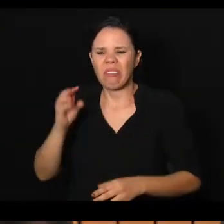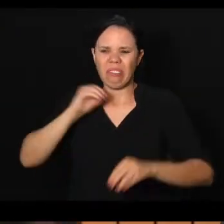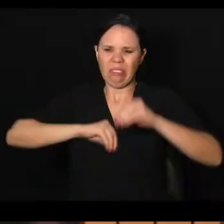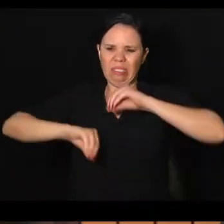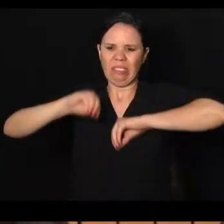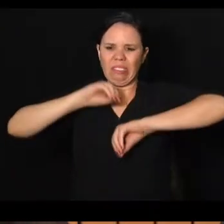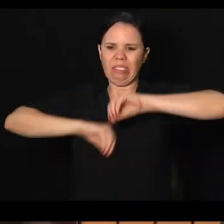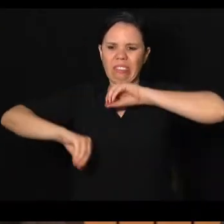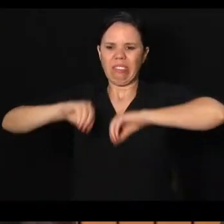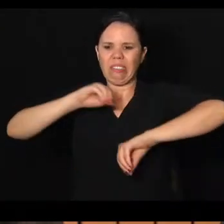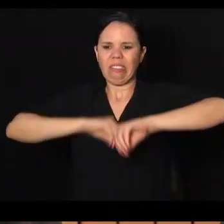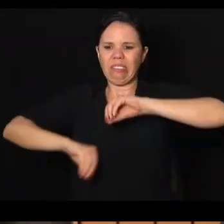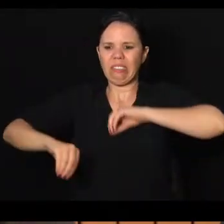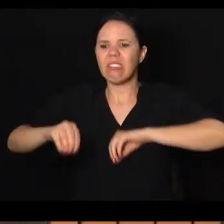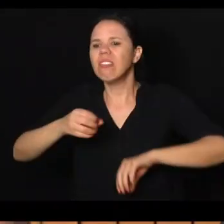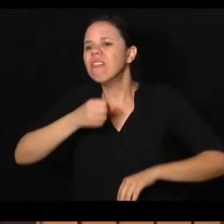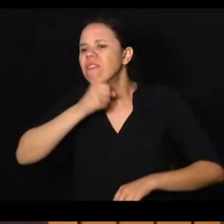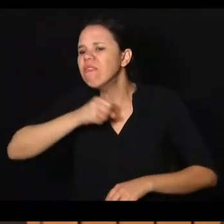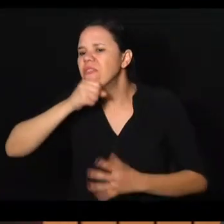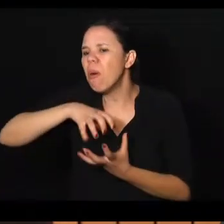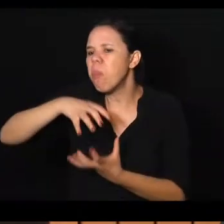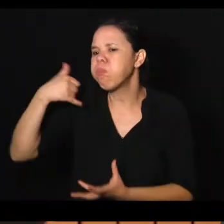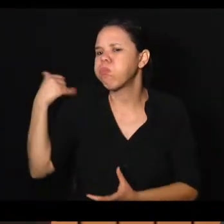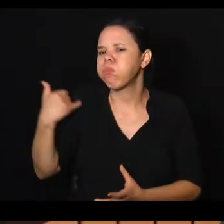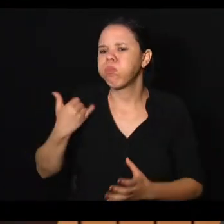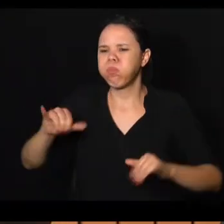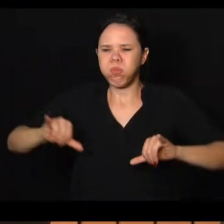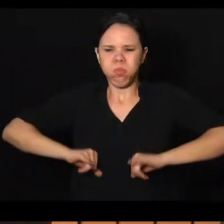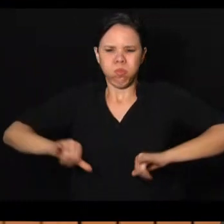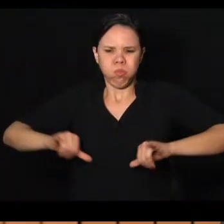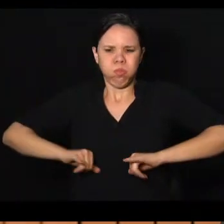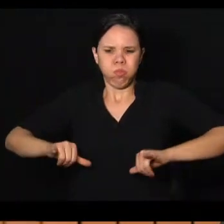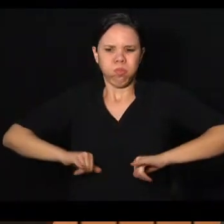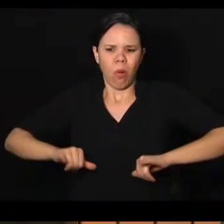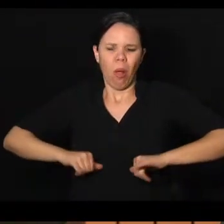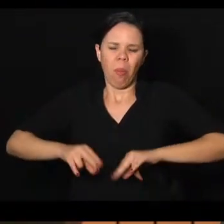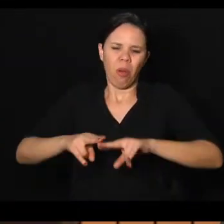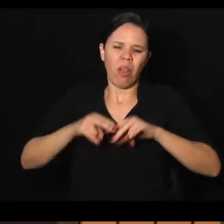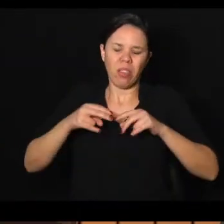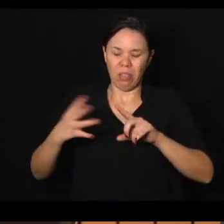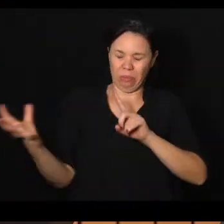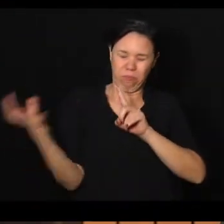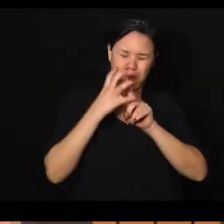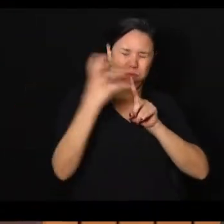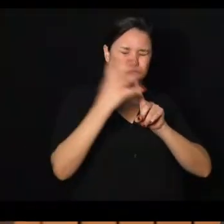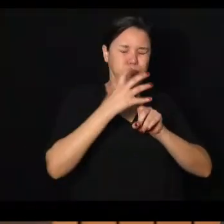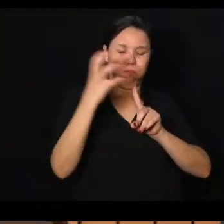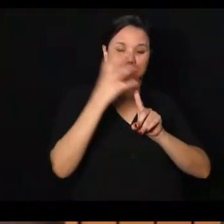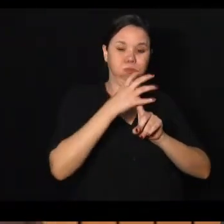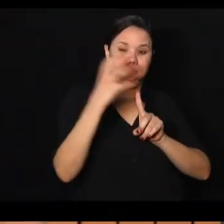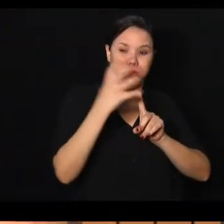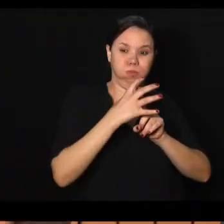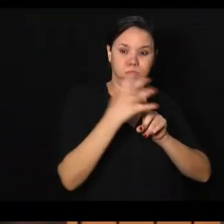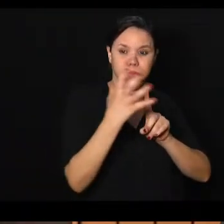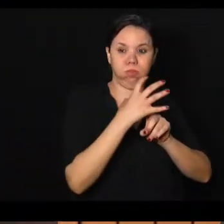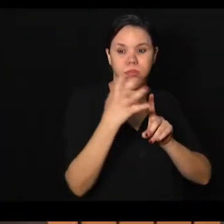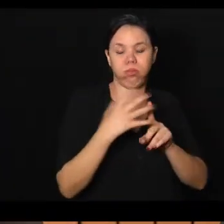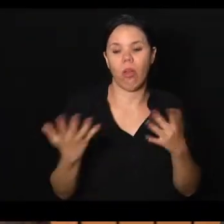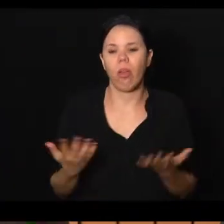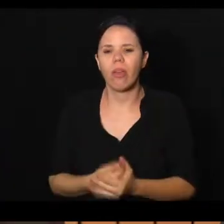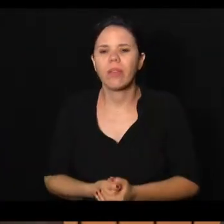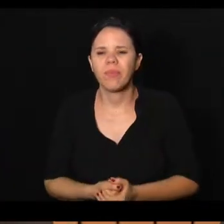depressão, idosos em profundo sofrimento por causa da violência psicológica. E nós estamos vindo